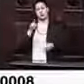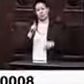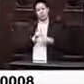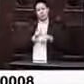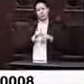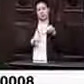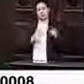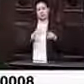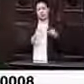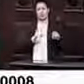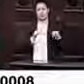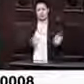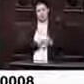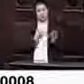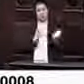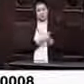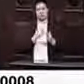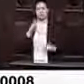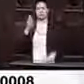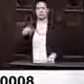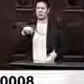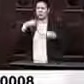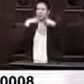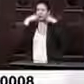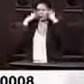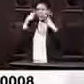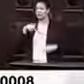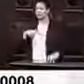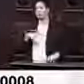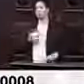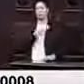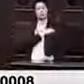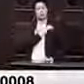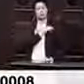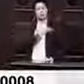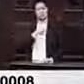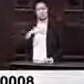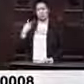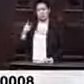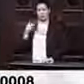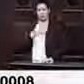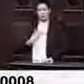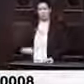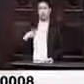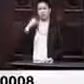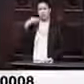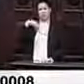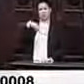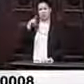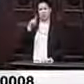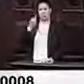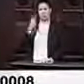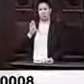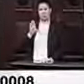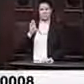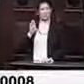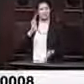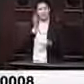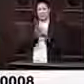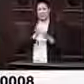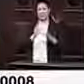pobre. E é uma vergonha que aqui no Rio de Janeiro, o governo do PMDB, que acabou com o Rio de Janeiro, que tem o seu